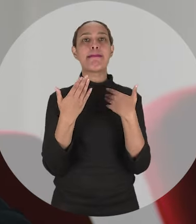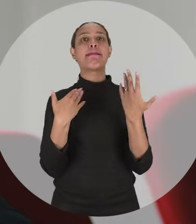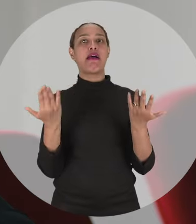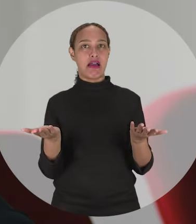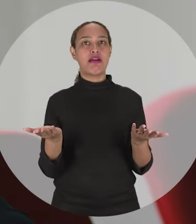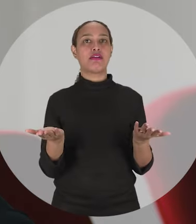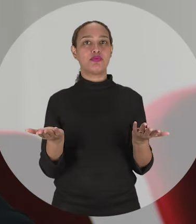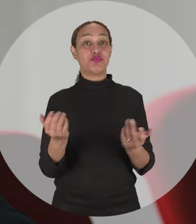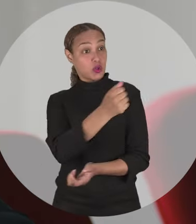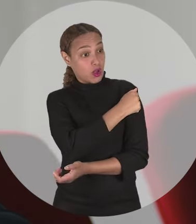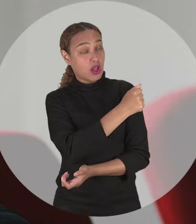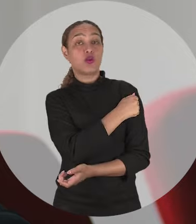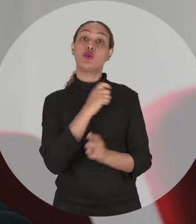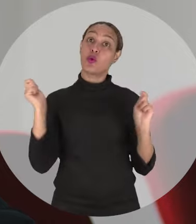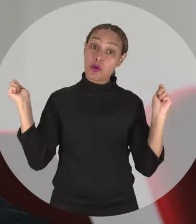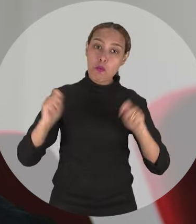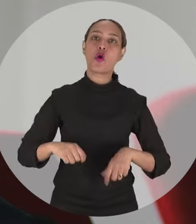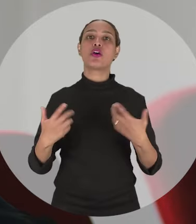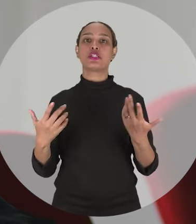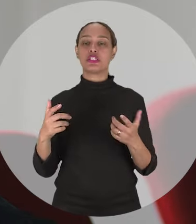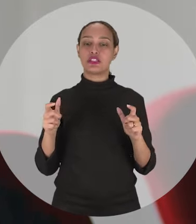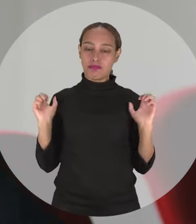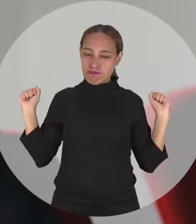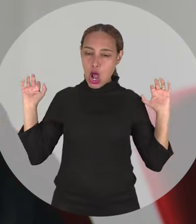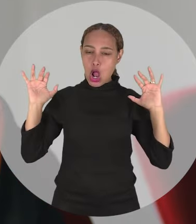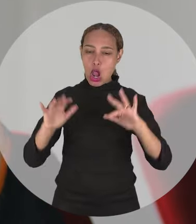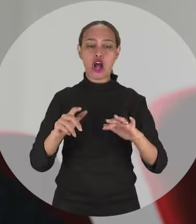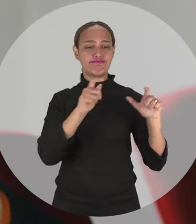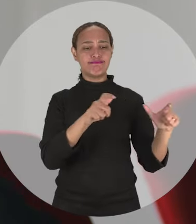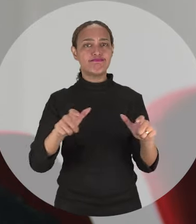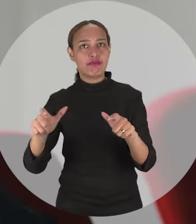que os alunos tenham espaços